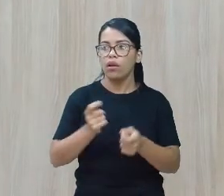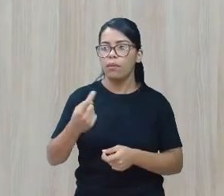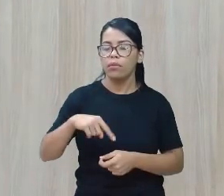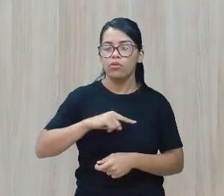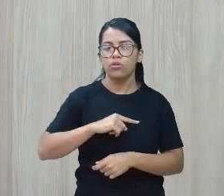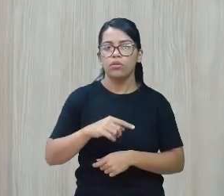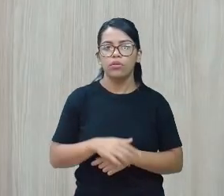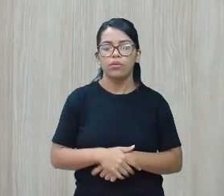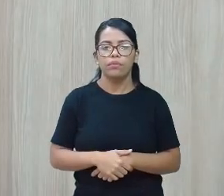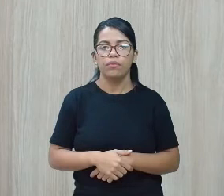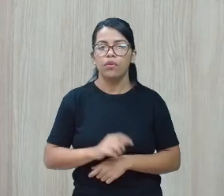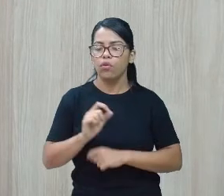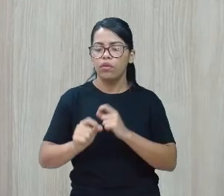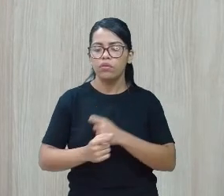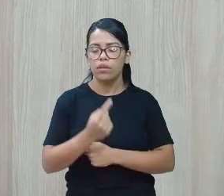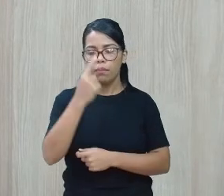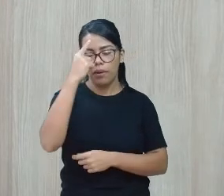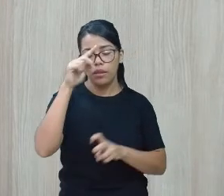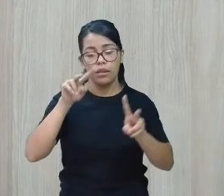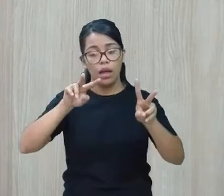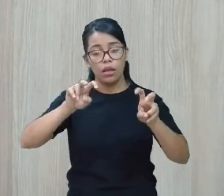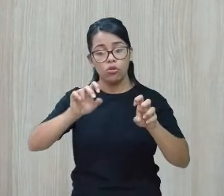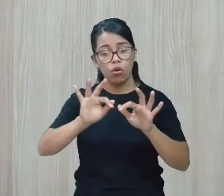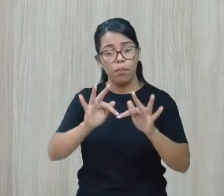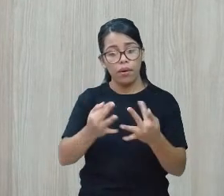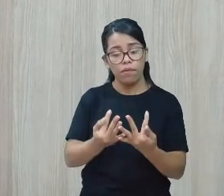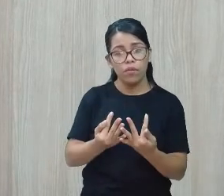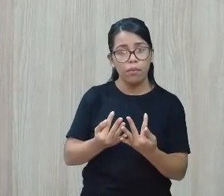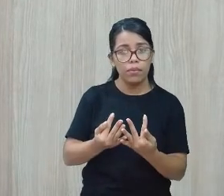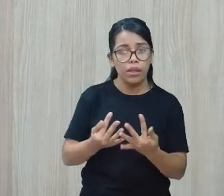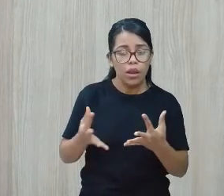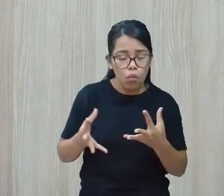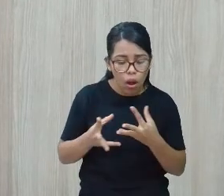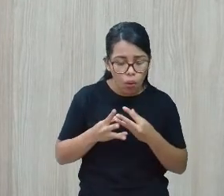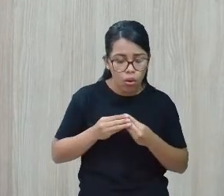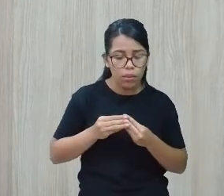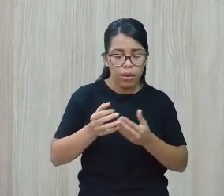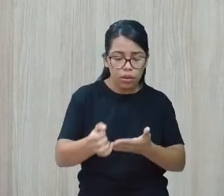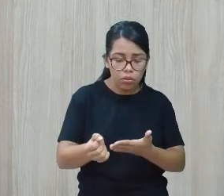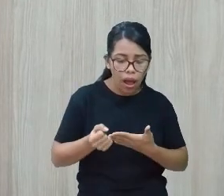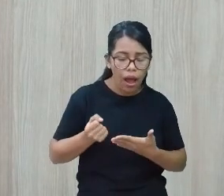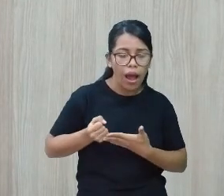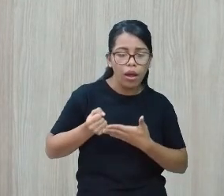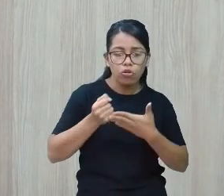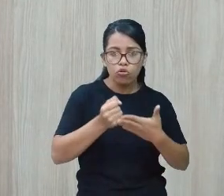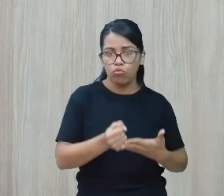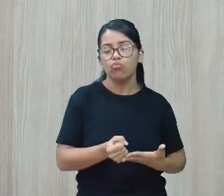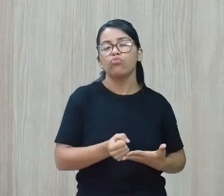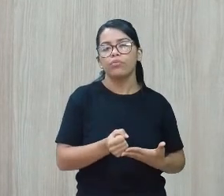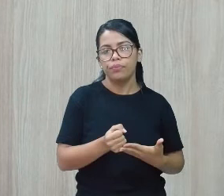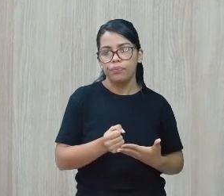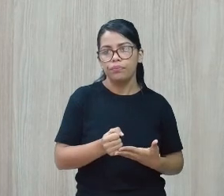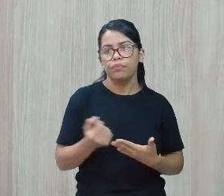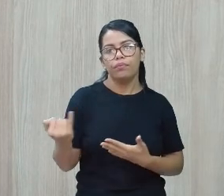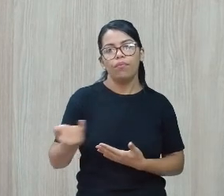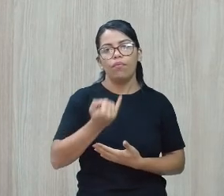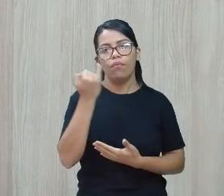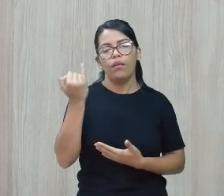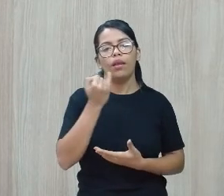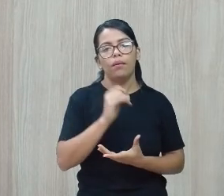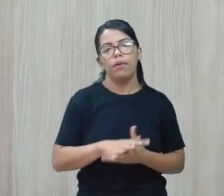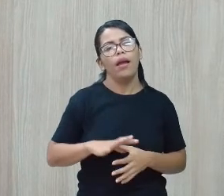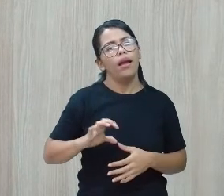acha? Cláudia, em relação aí à família, o acolhimento é muito importante, né? Acolher. Claro que